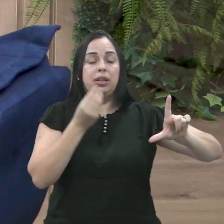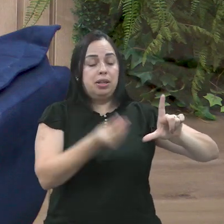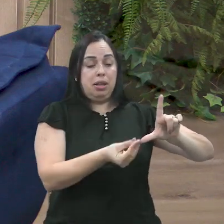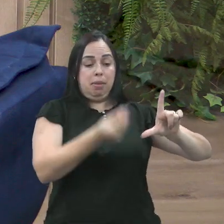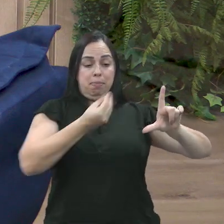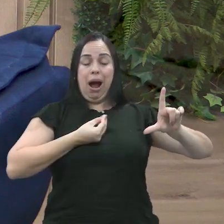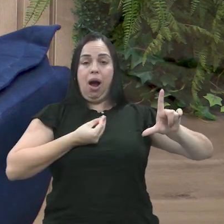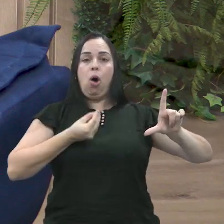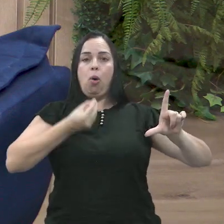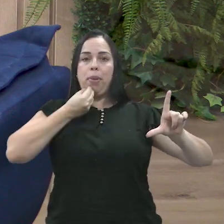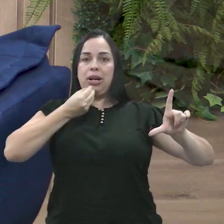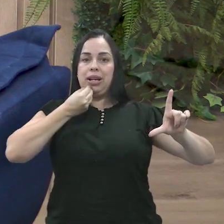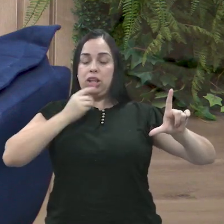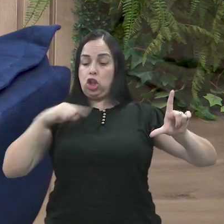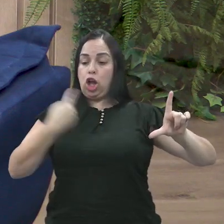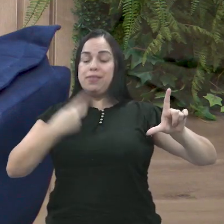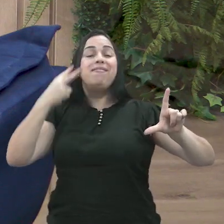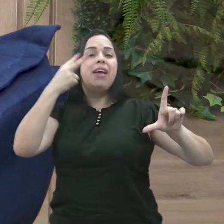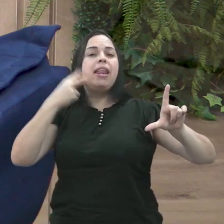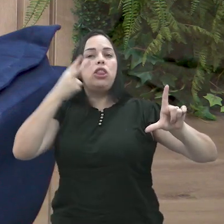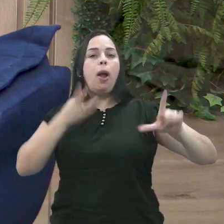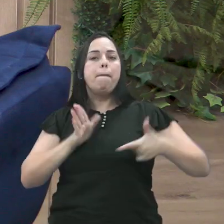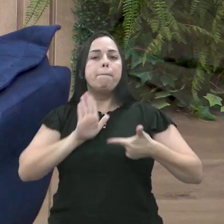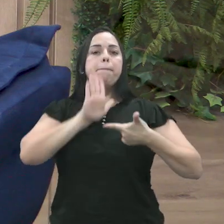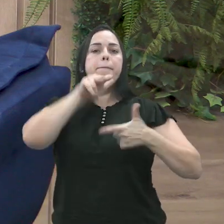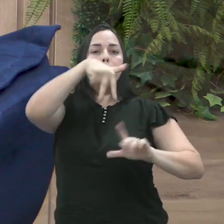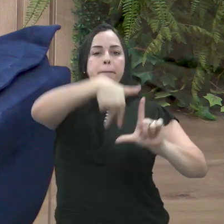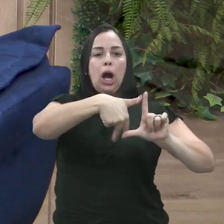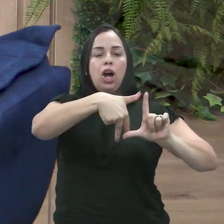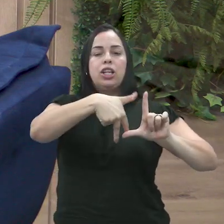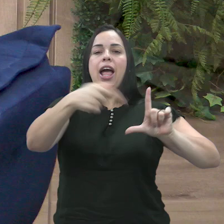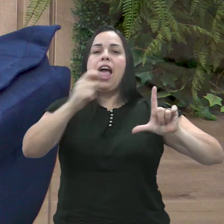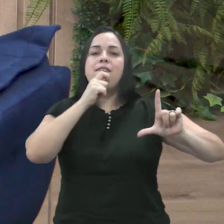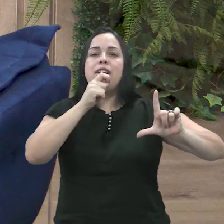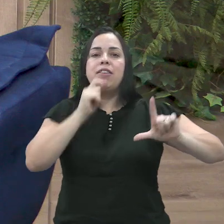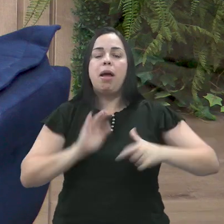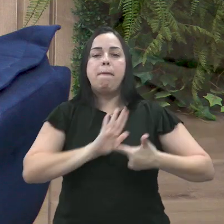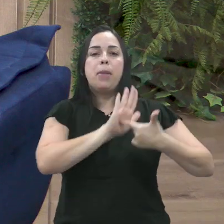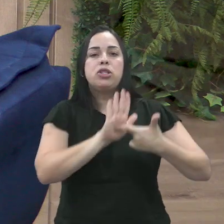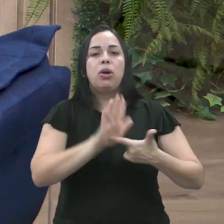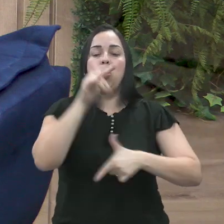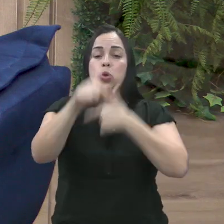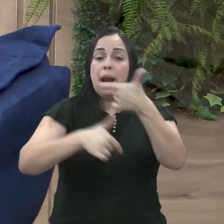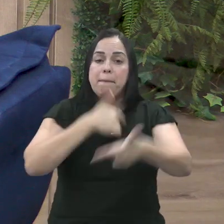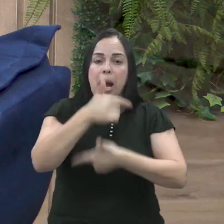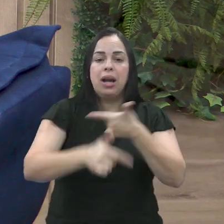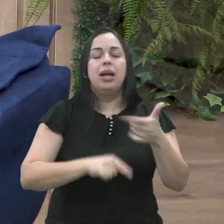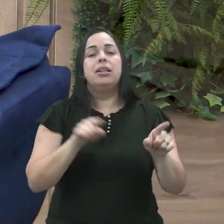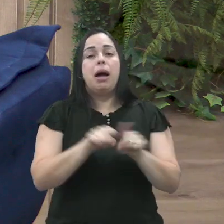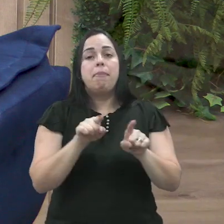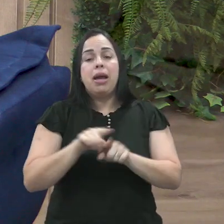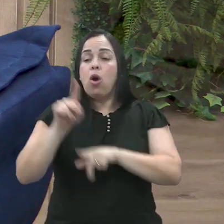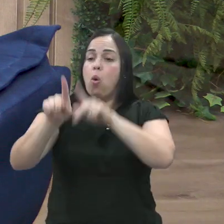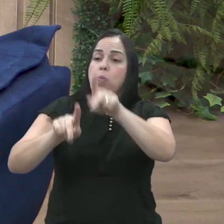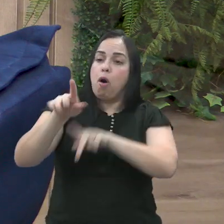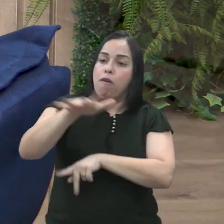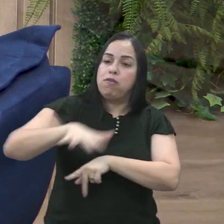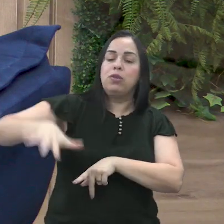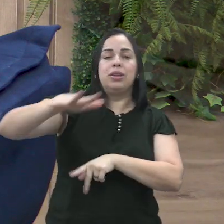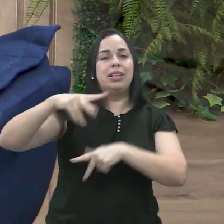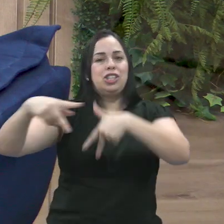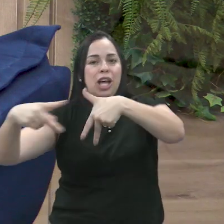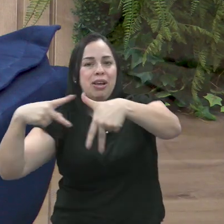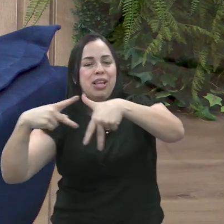que dá, primeiro para nós vereadores, prestar contas do nosso trabalho, mas principalmente para que o cidadão joseense tenha a oportunidade